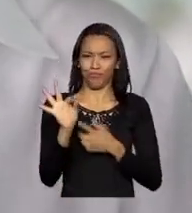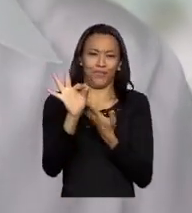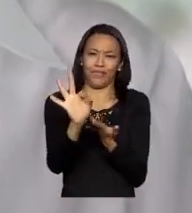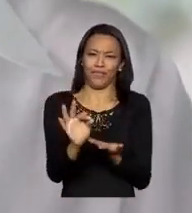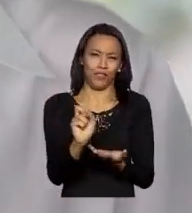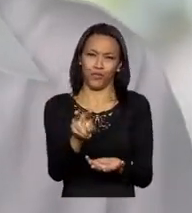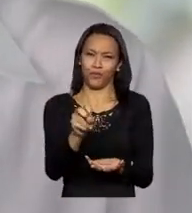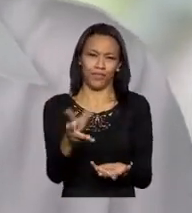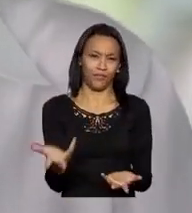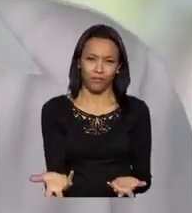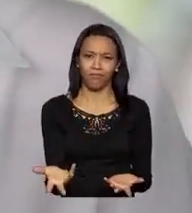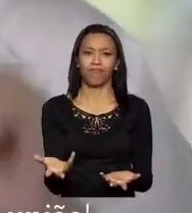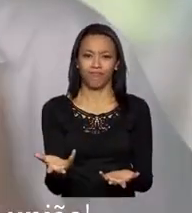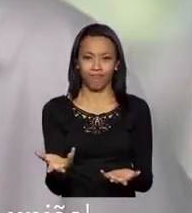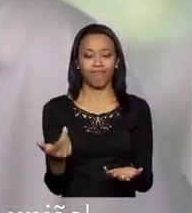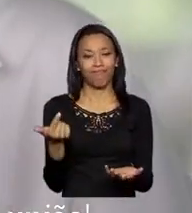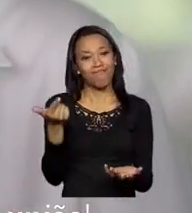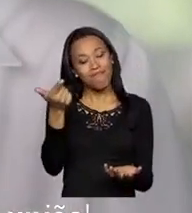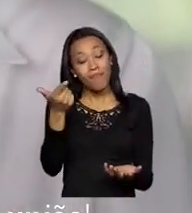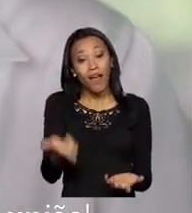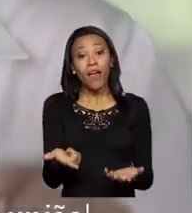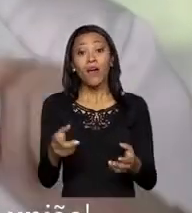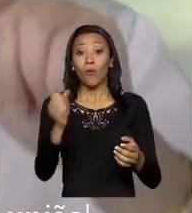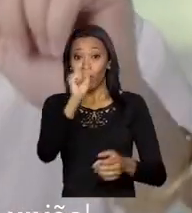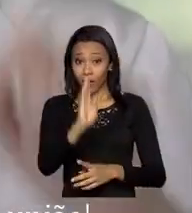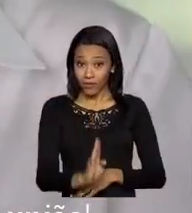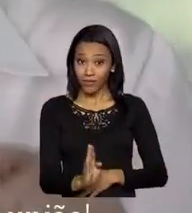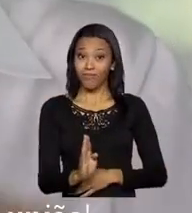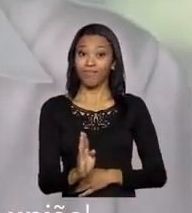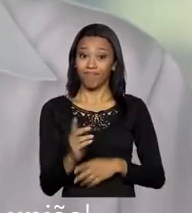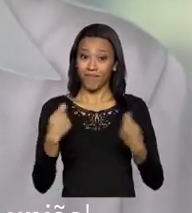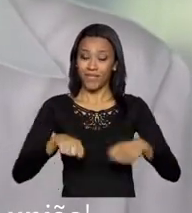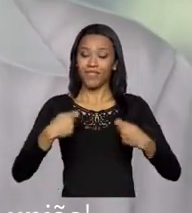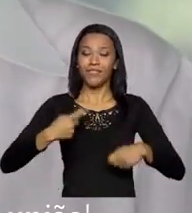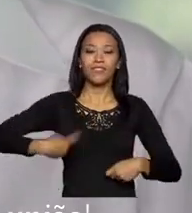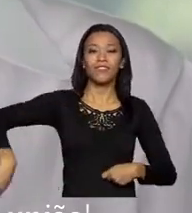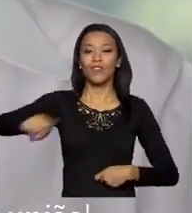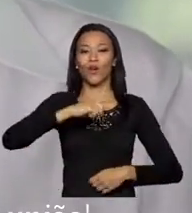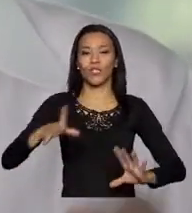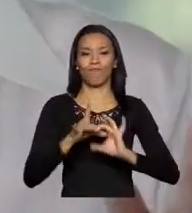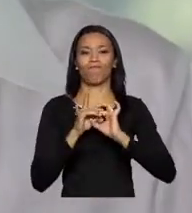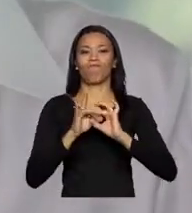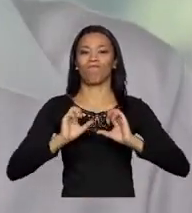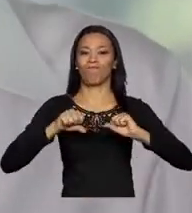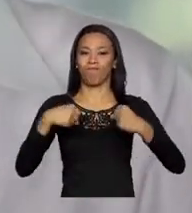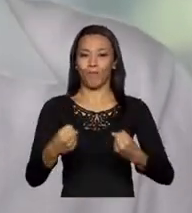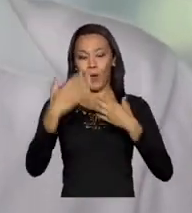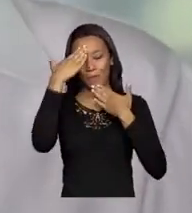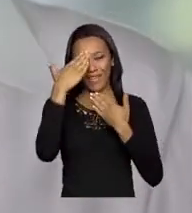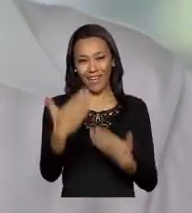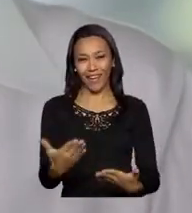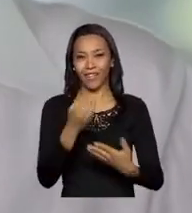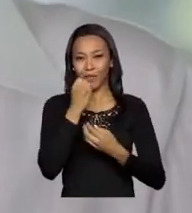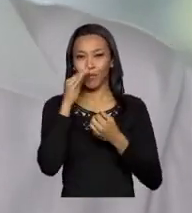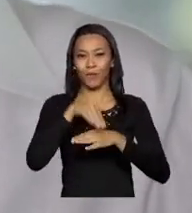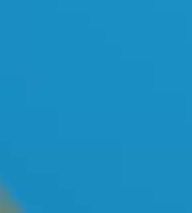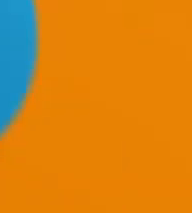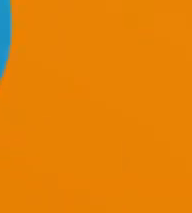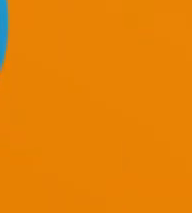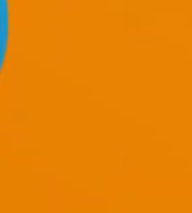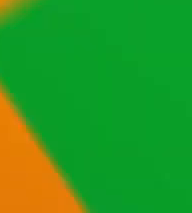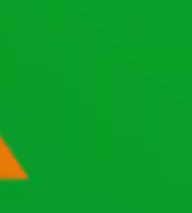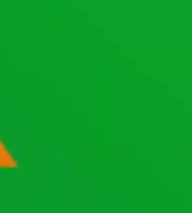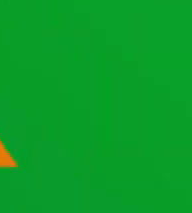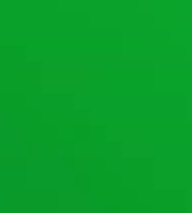e pelo vírus que hoje mais que nunca O Brasil precisa da nossa união Obrigada e boa